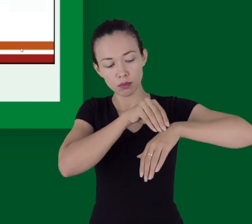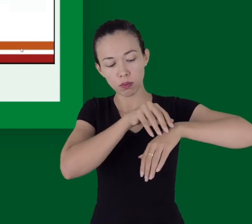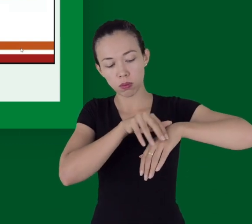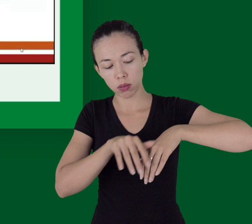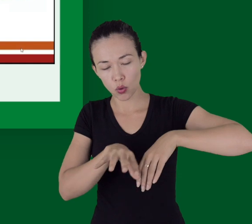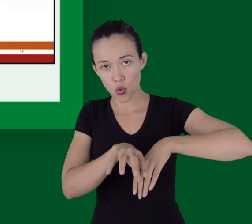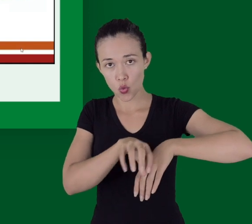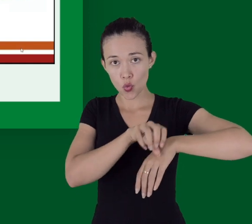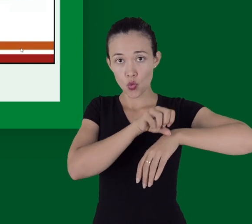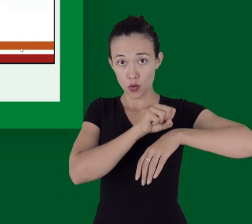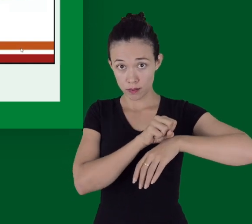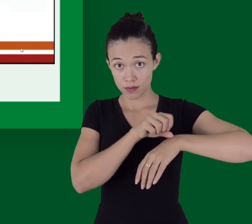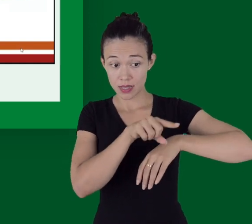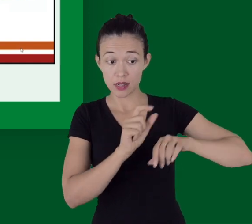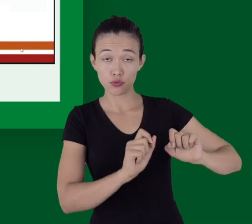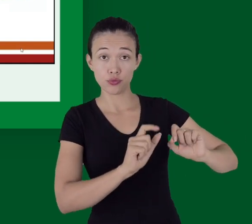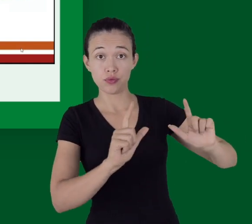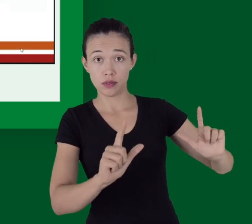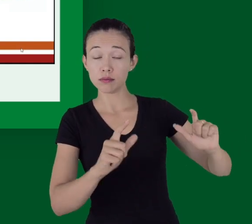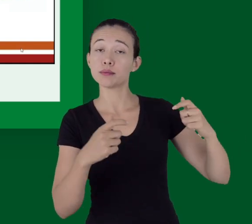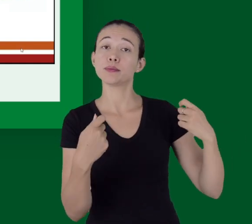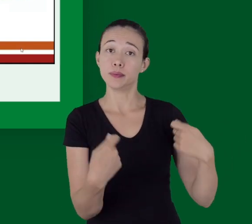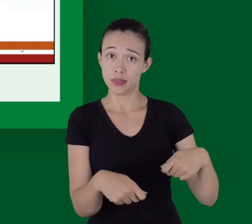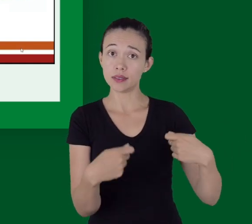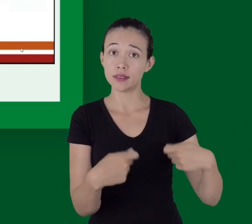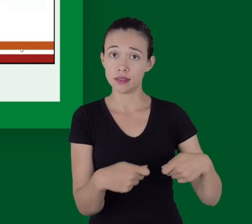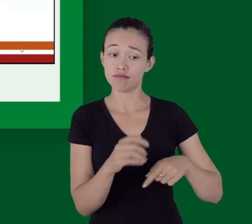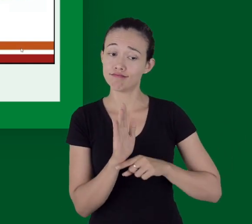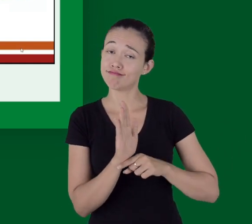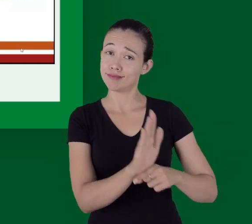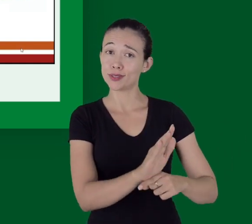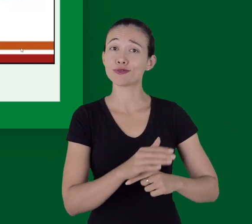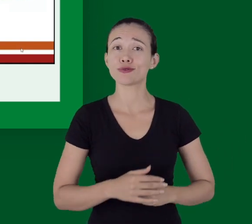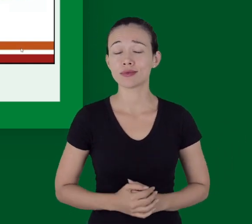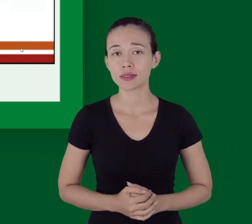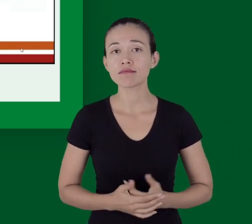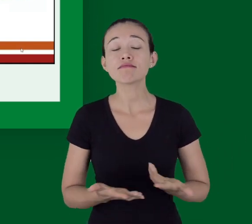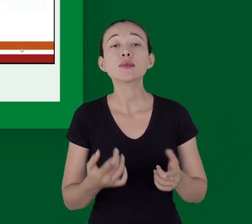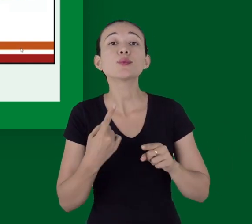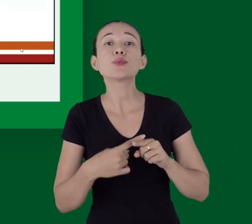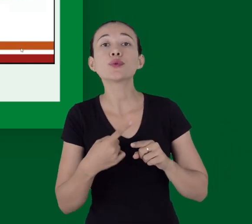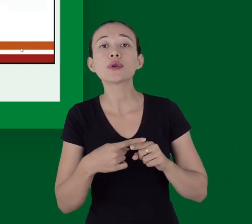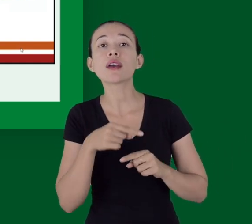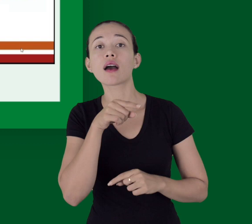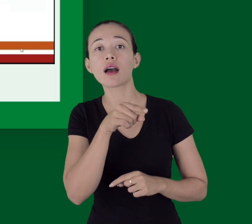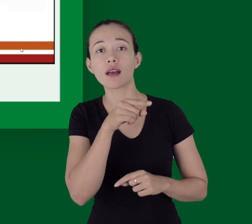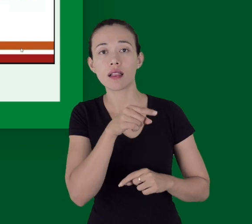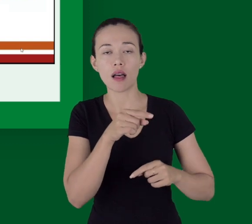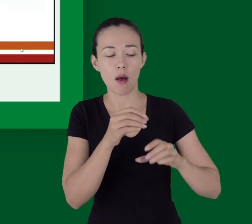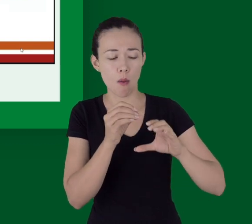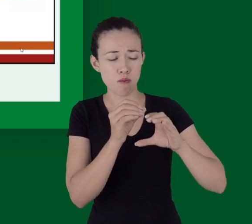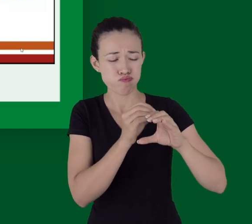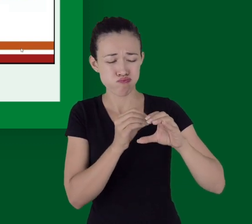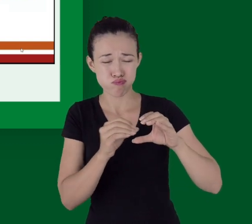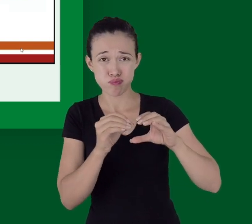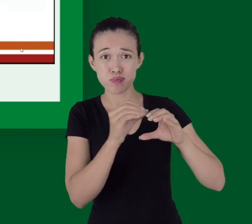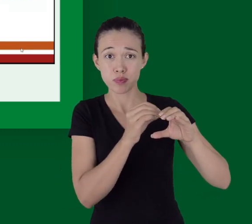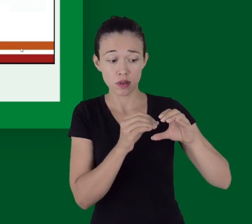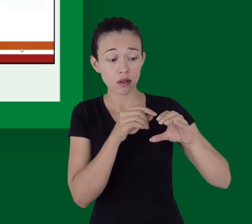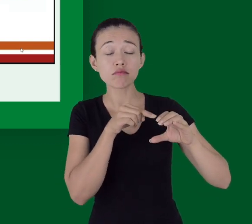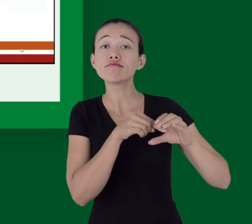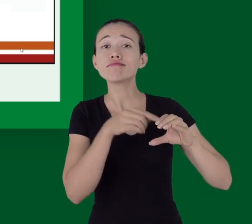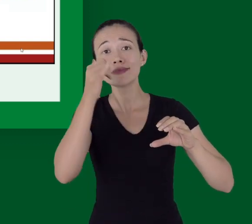né? Quem age ali na fibrina? O fibrinolítico, que é o trombolítico, a mesma coisa. Ele vai quebrar a fibrina, vai quebrar o coágulo,